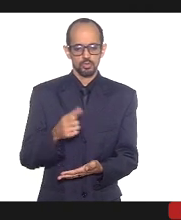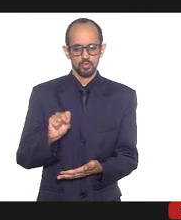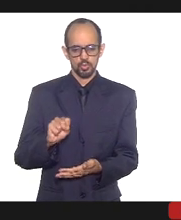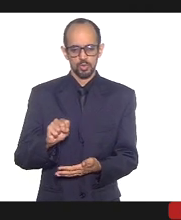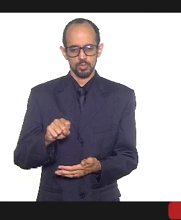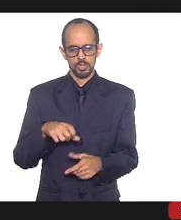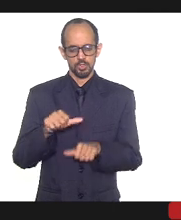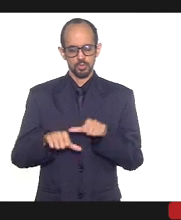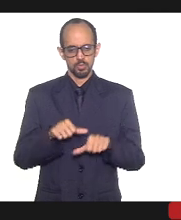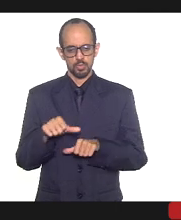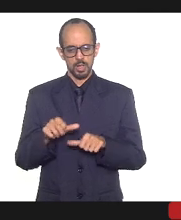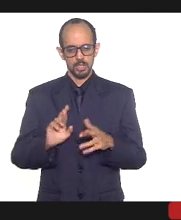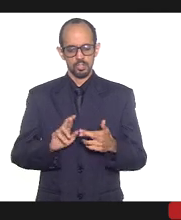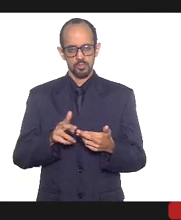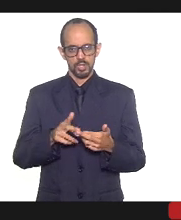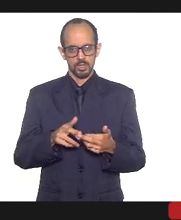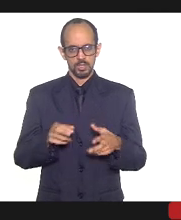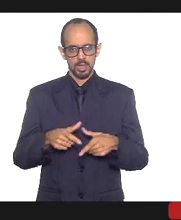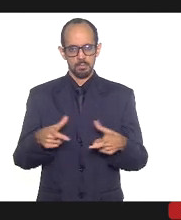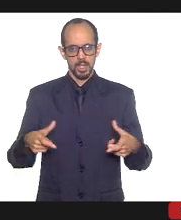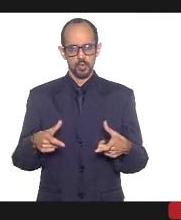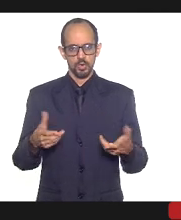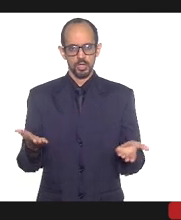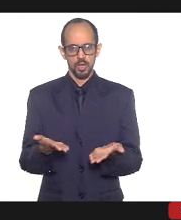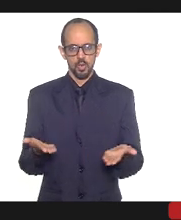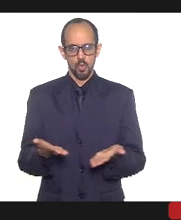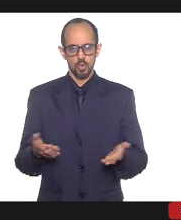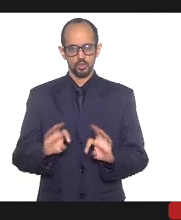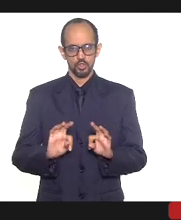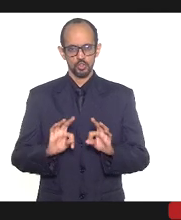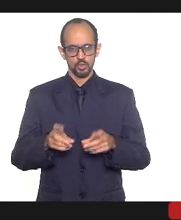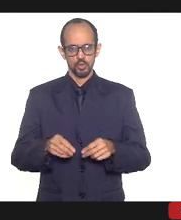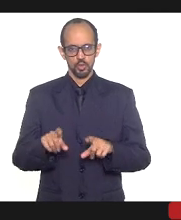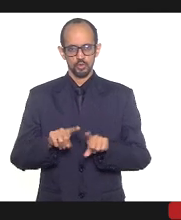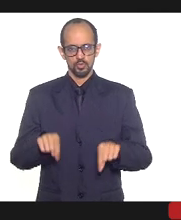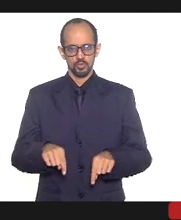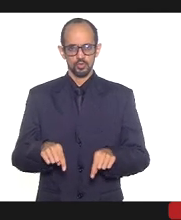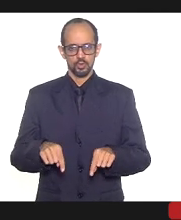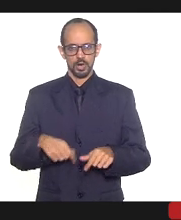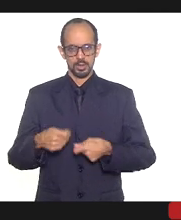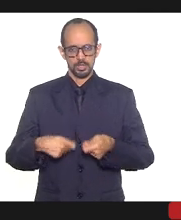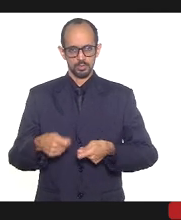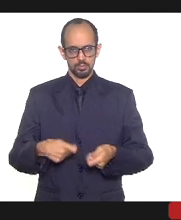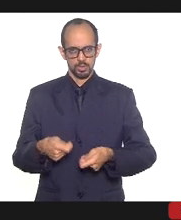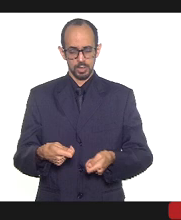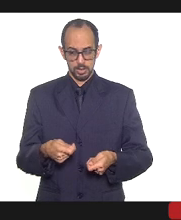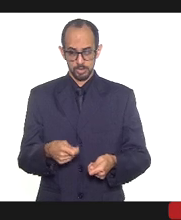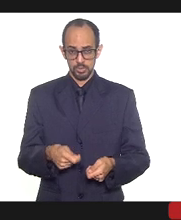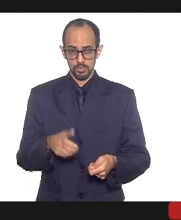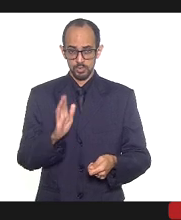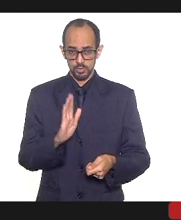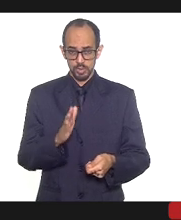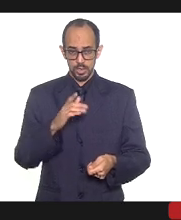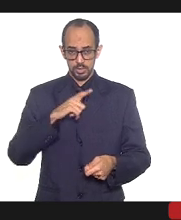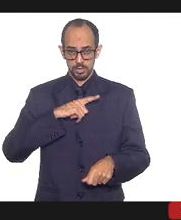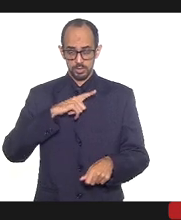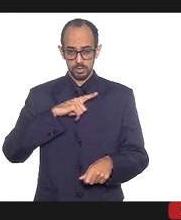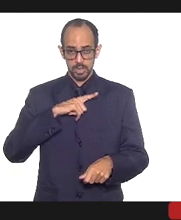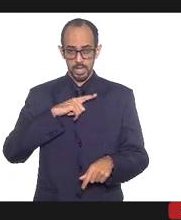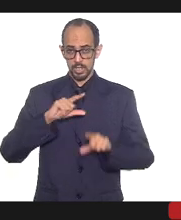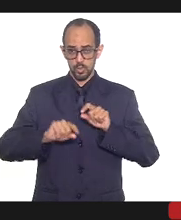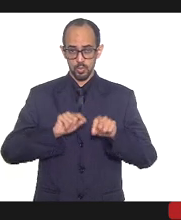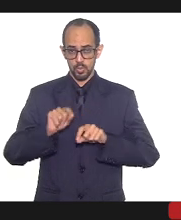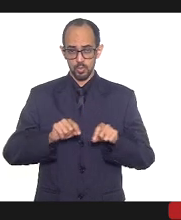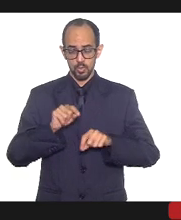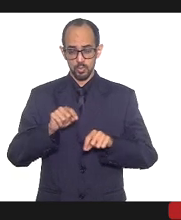nível, e que a maioria hoje de todos os servidores administrativos já estão com um nível, né,